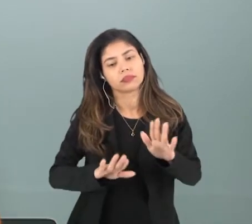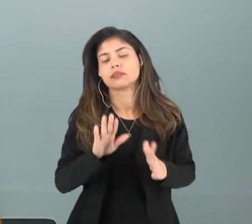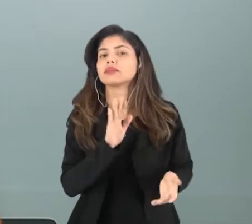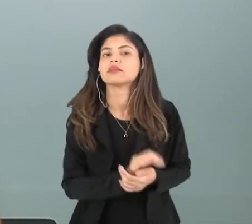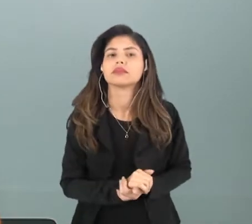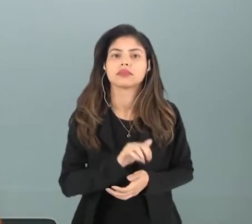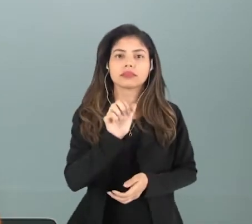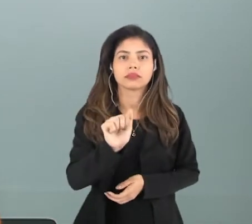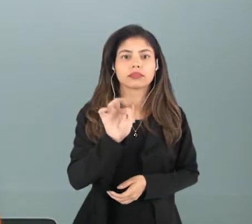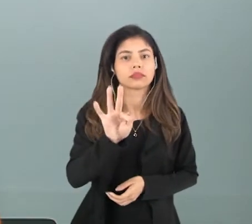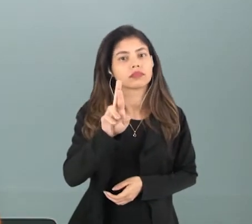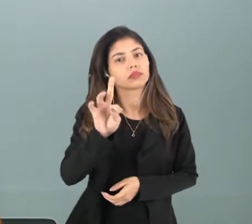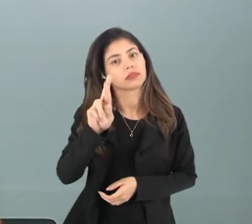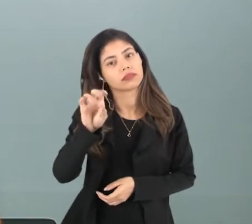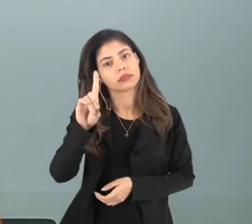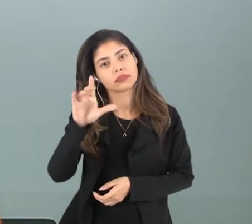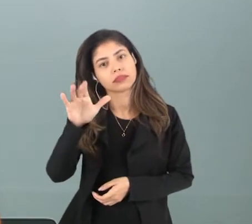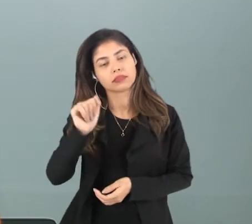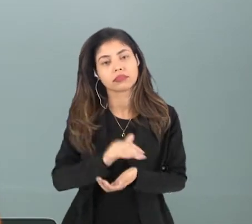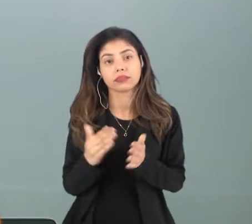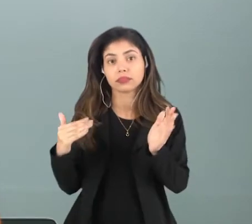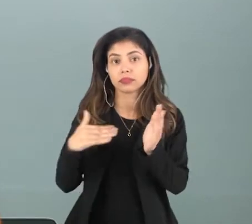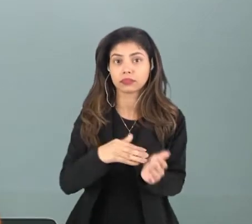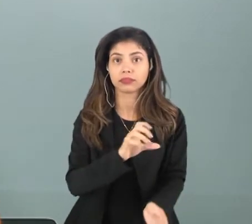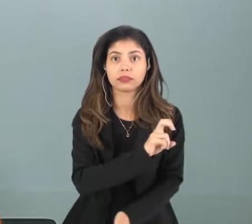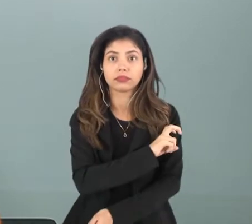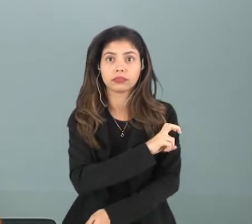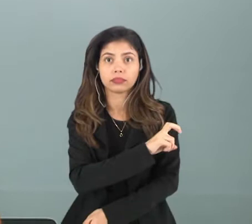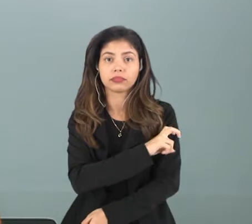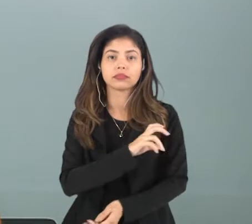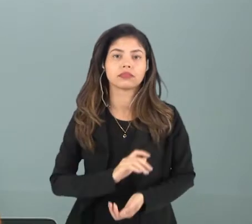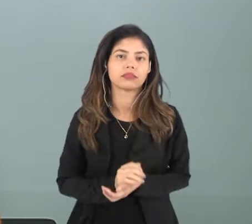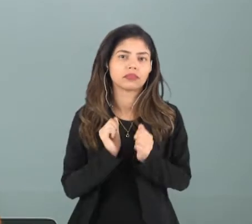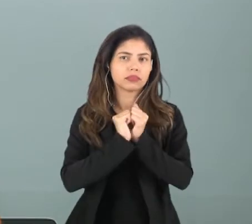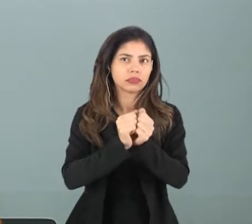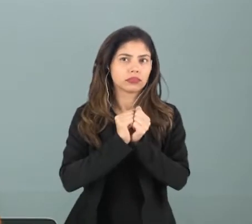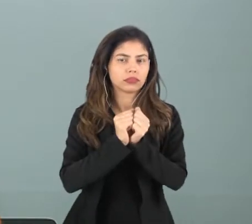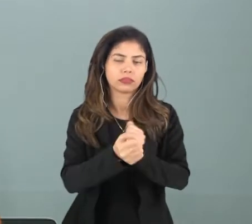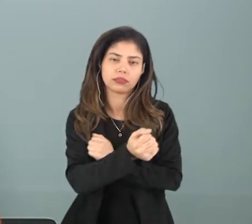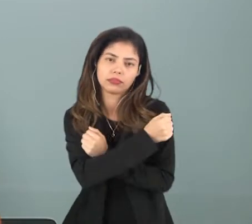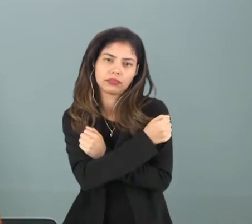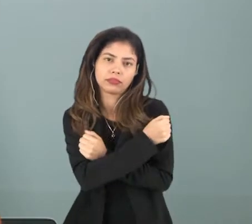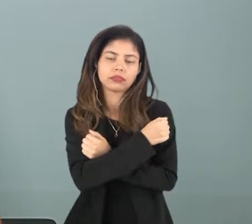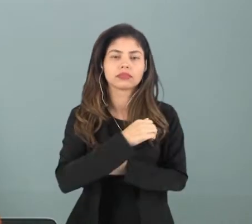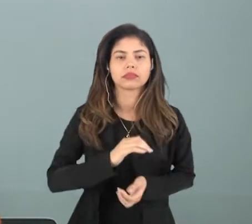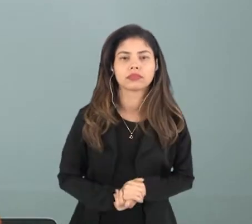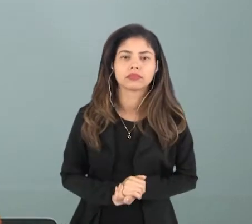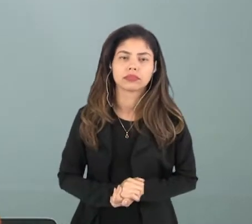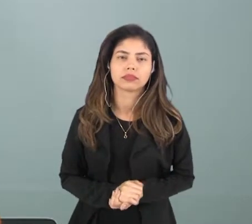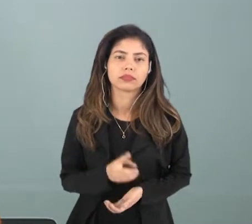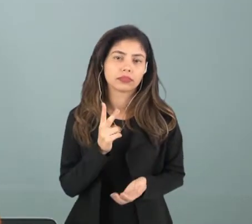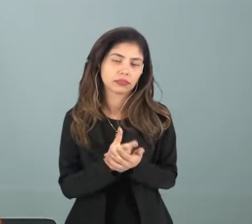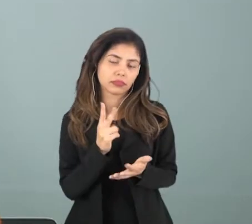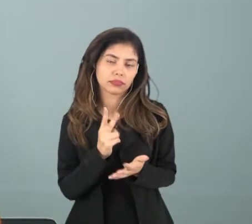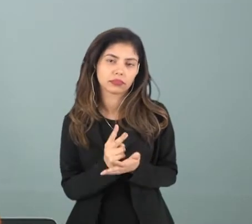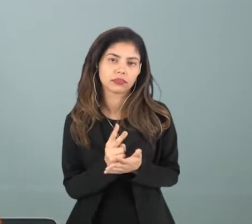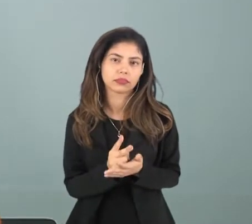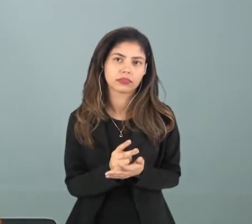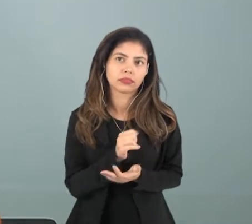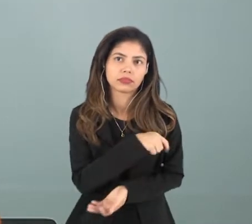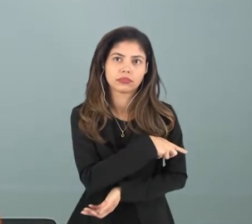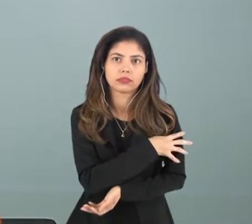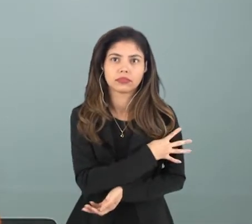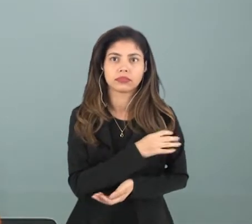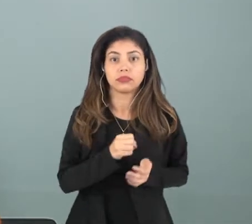alguns lugares, né, tem assim até o 5º ano, às vezes juntam os alunos, né, os alunos das mesmas séries, porque não